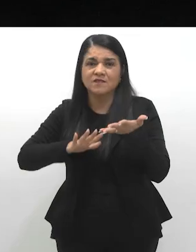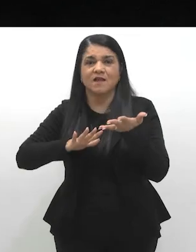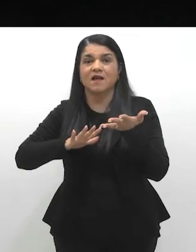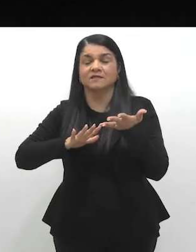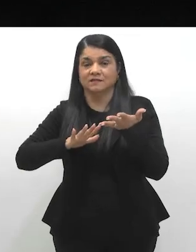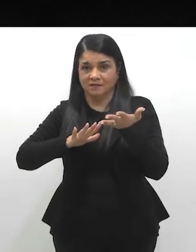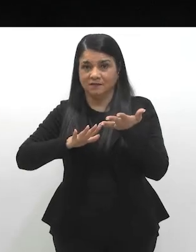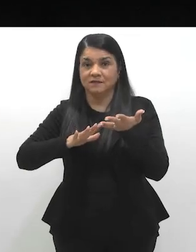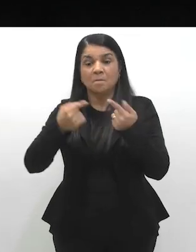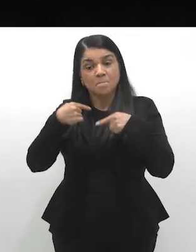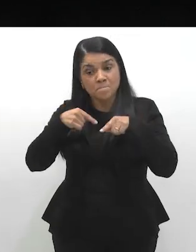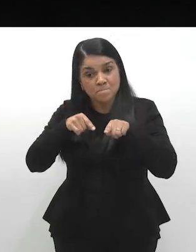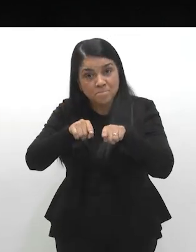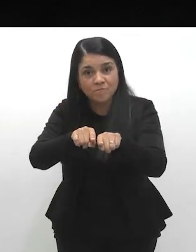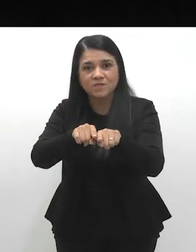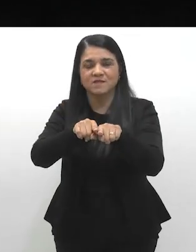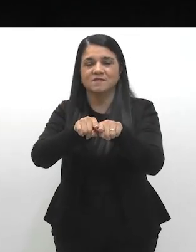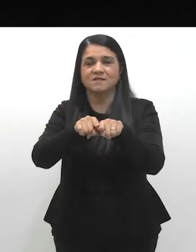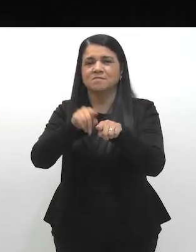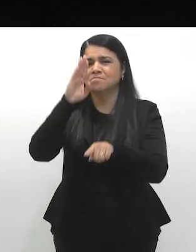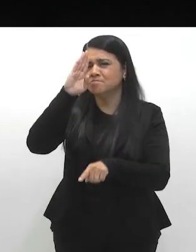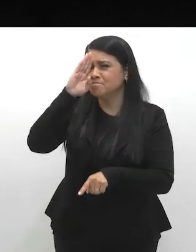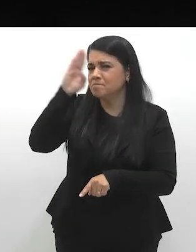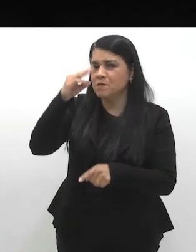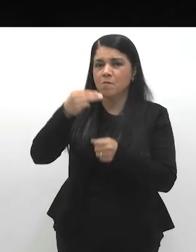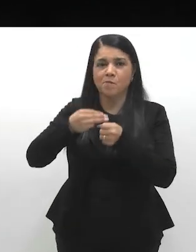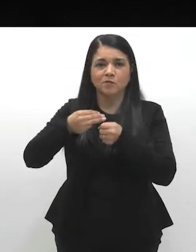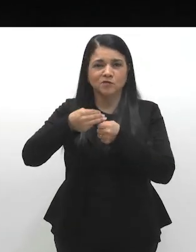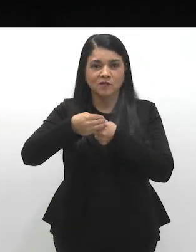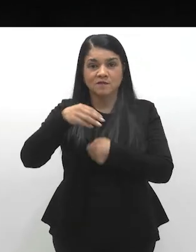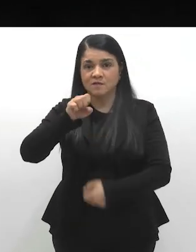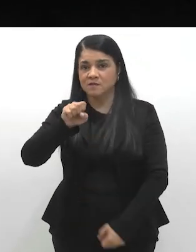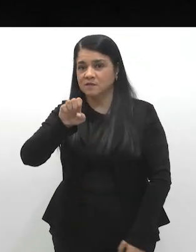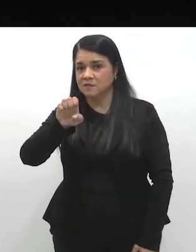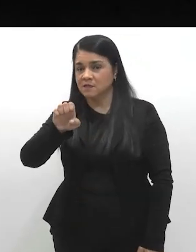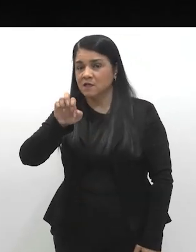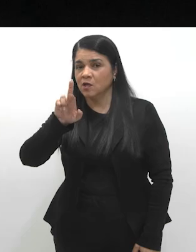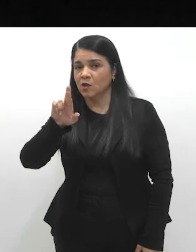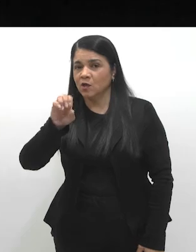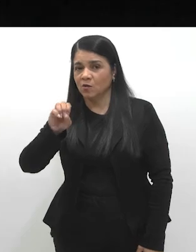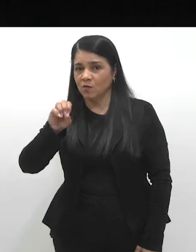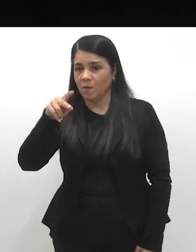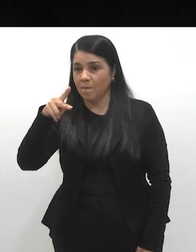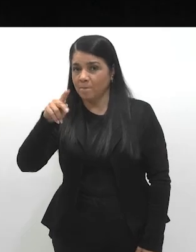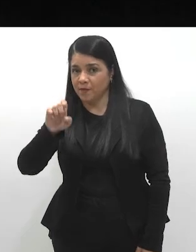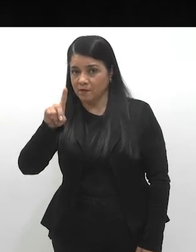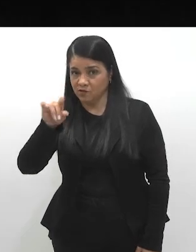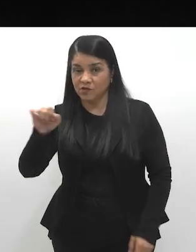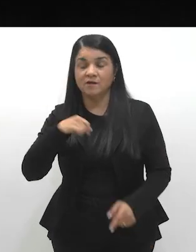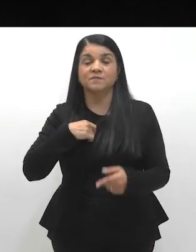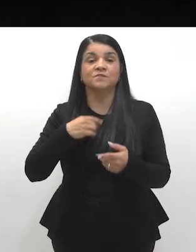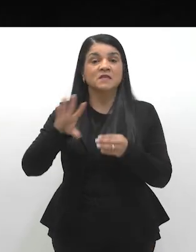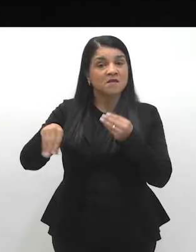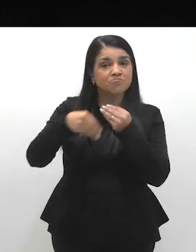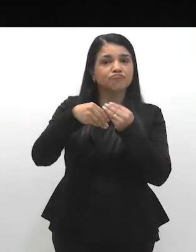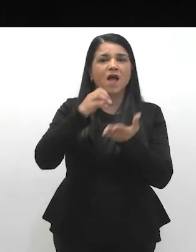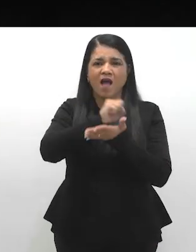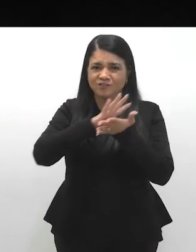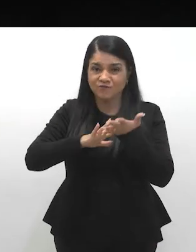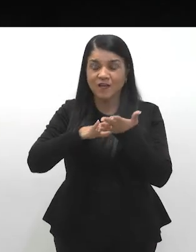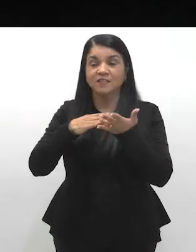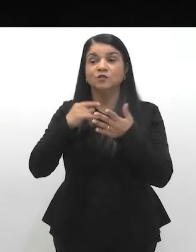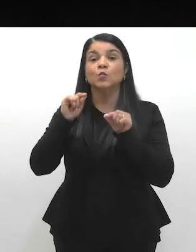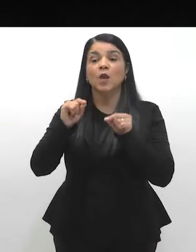quantidade gigantesca de atividades em parceria, principalmente com o município de Seropédica, que também coloca muita atividade, e